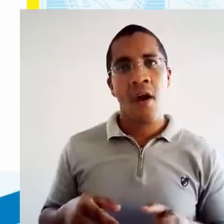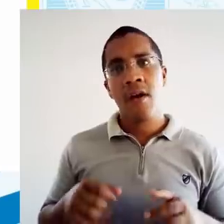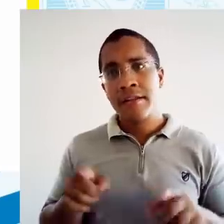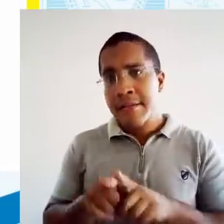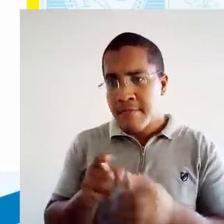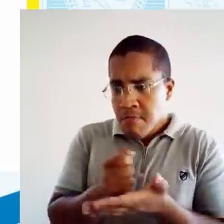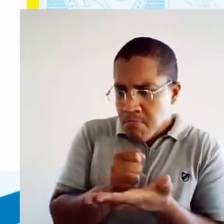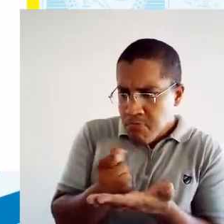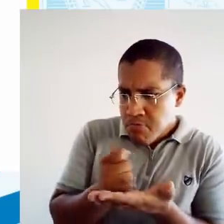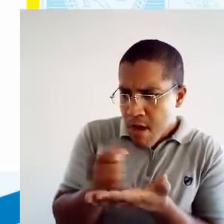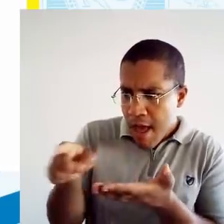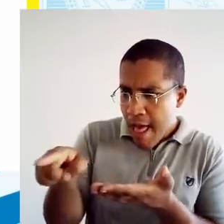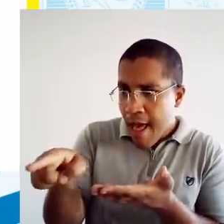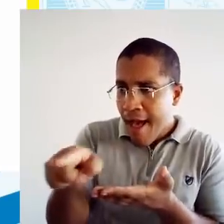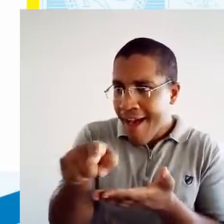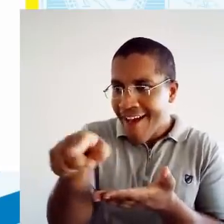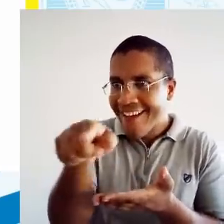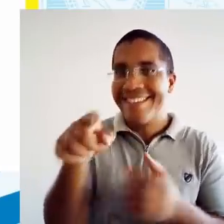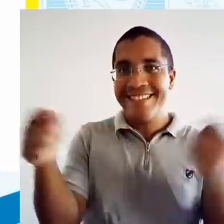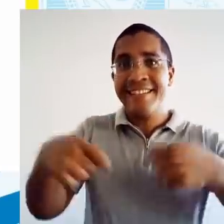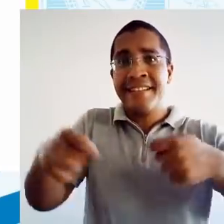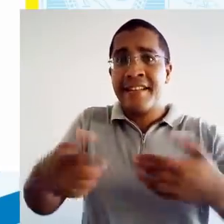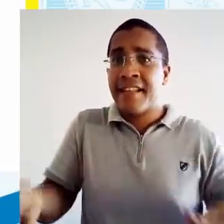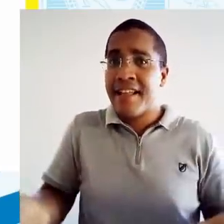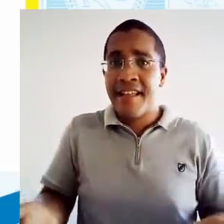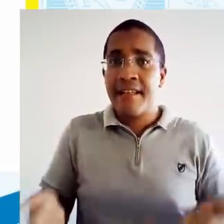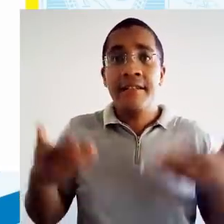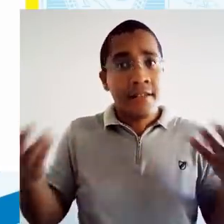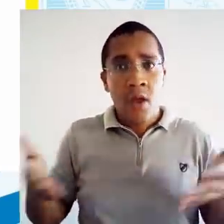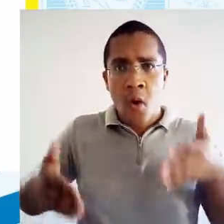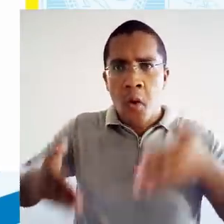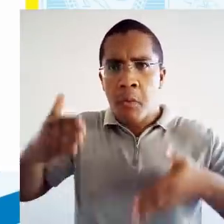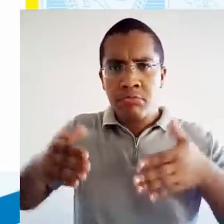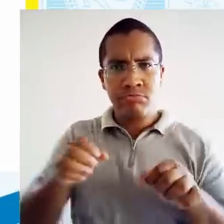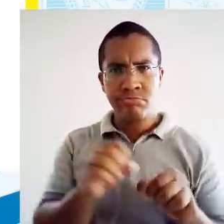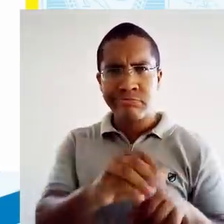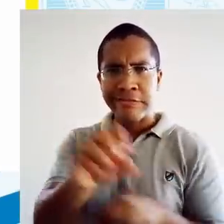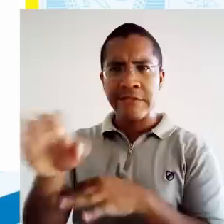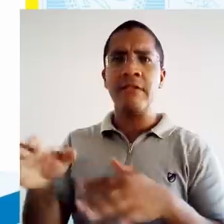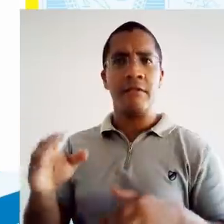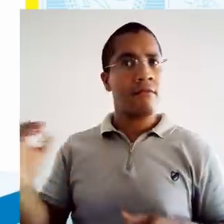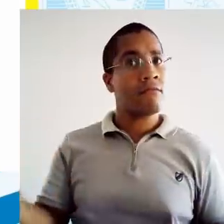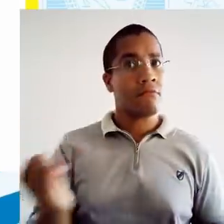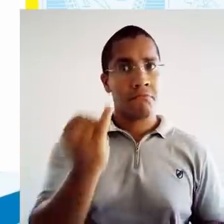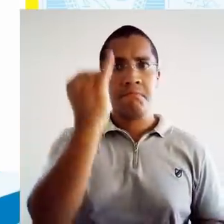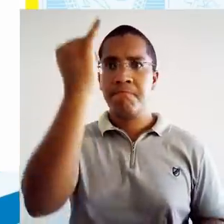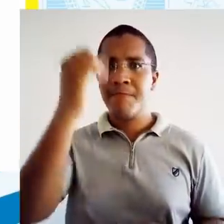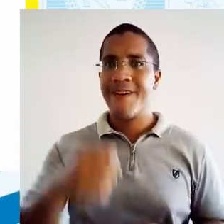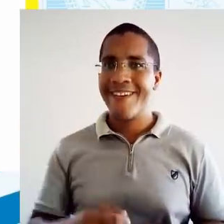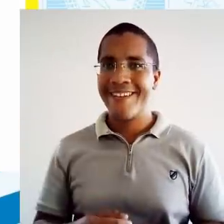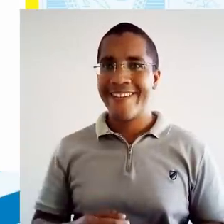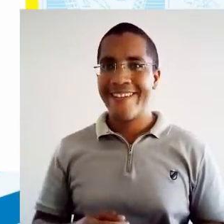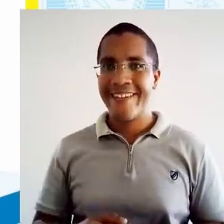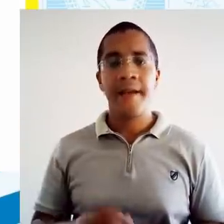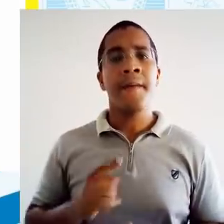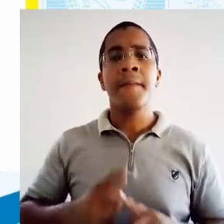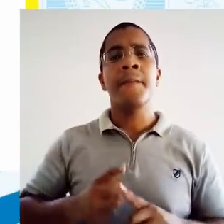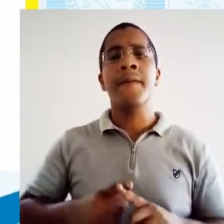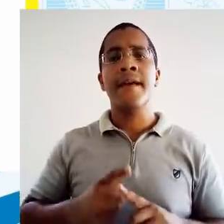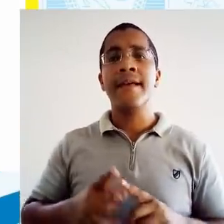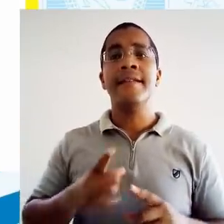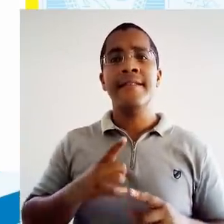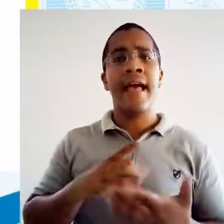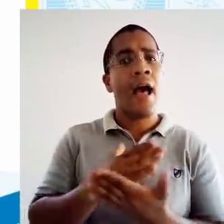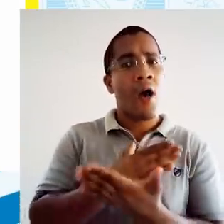e até mesmo conduzir o robô. Então, atribuindo o uso da robótica educacional nas disciplinas, né,